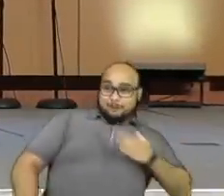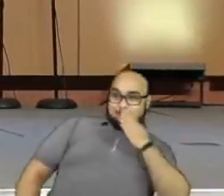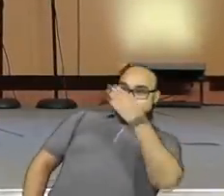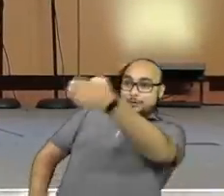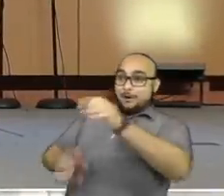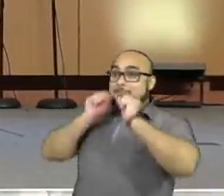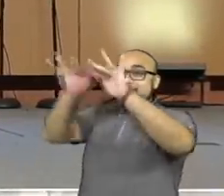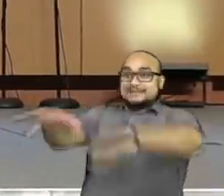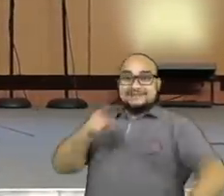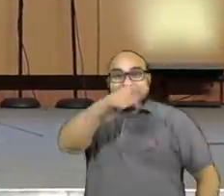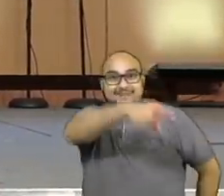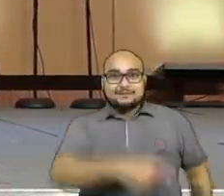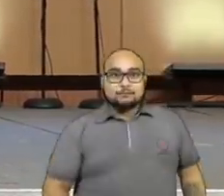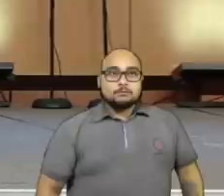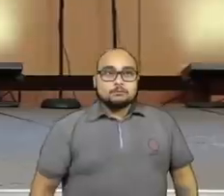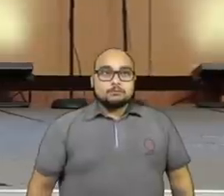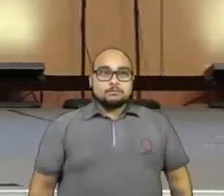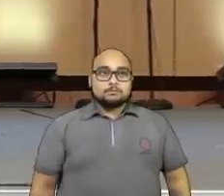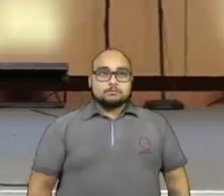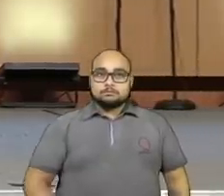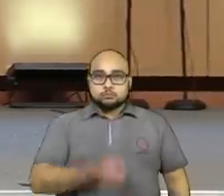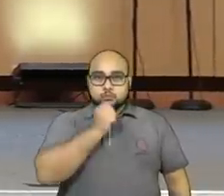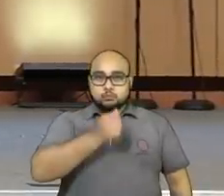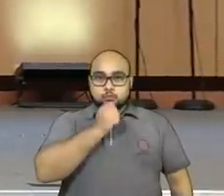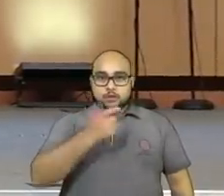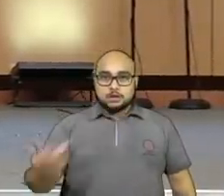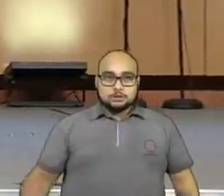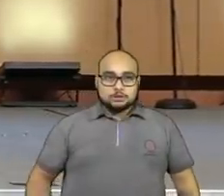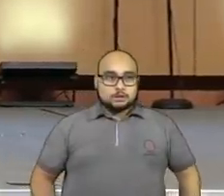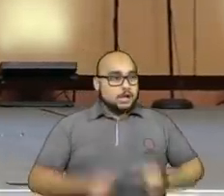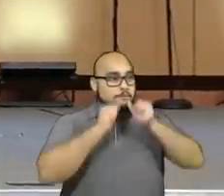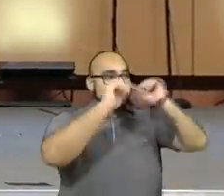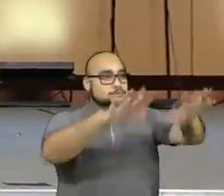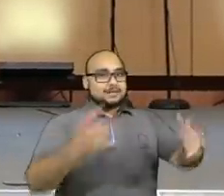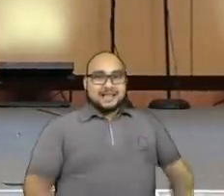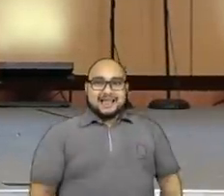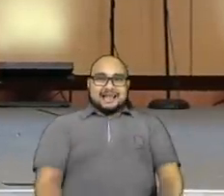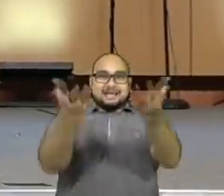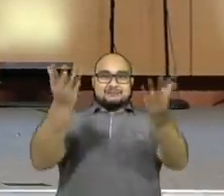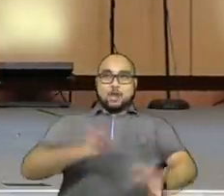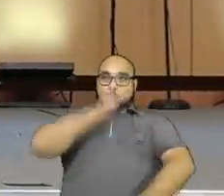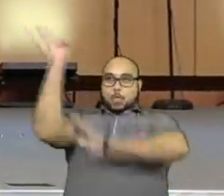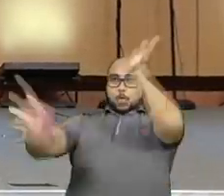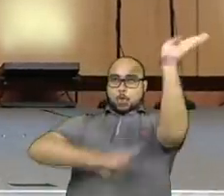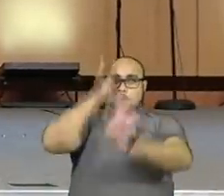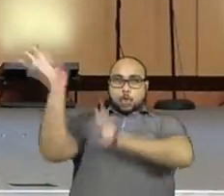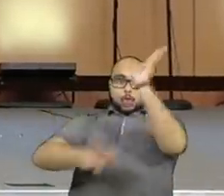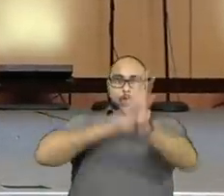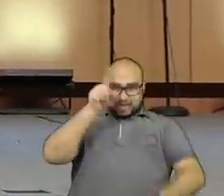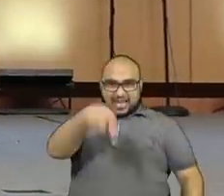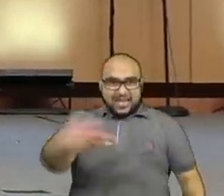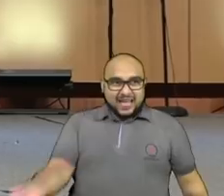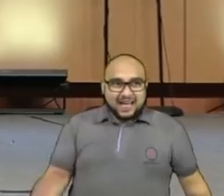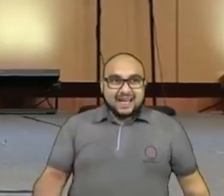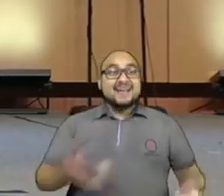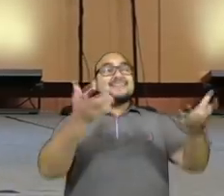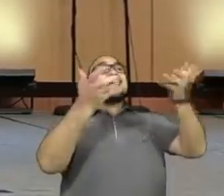queridinho. A benção não é jogada aleatória. Isso aqui, tem gente que pensa que Deus é Silvio Santos. Quem quer dinheiro